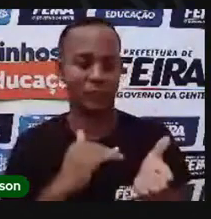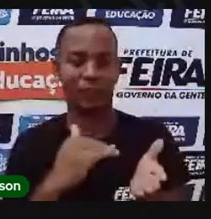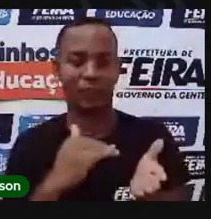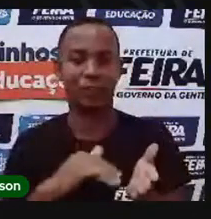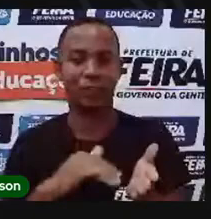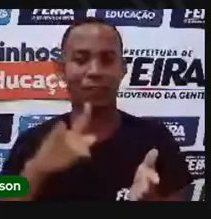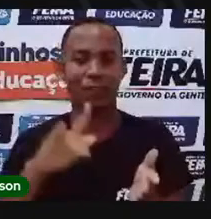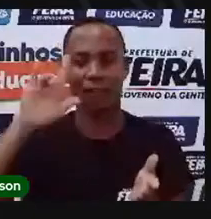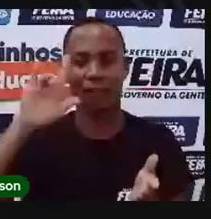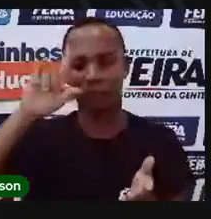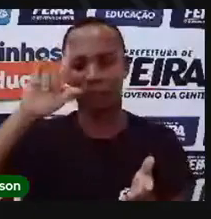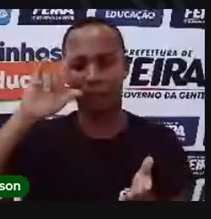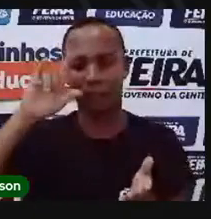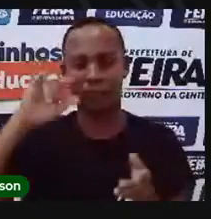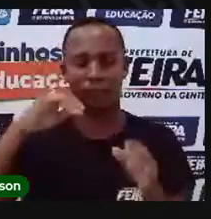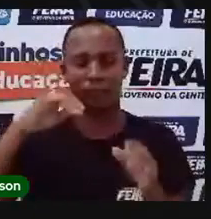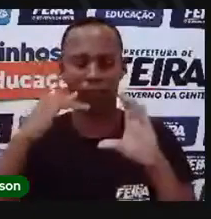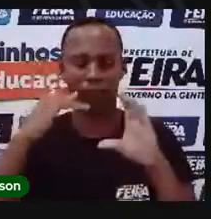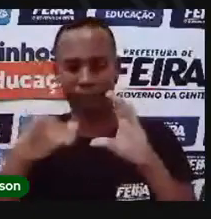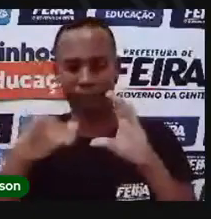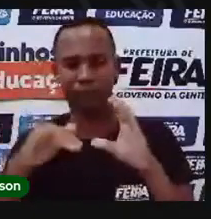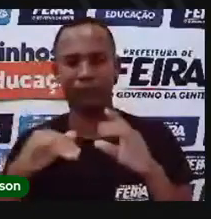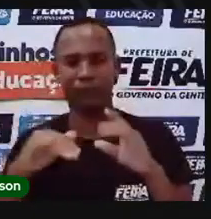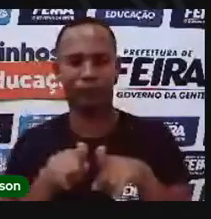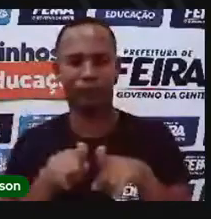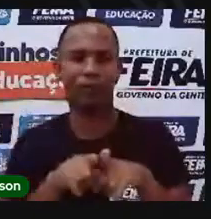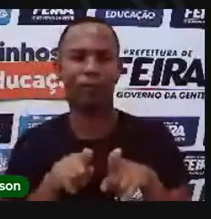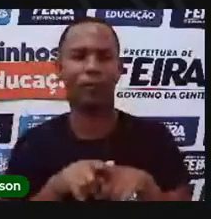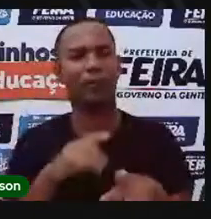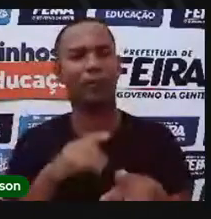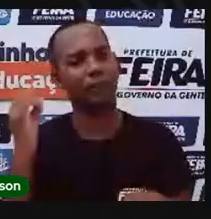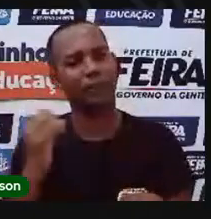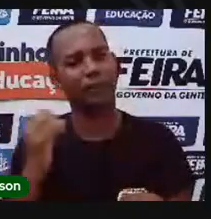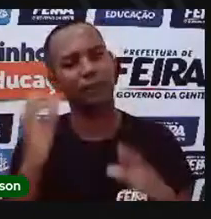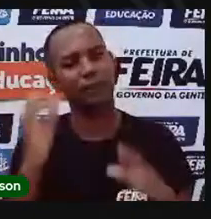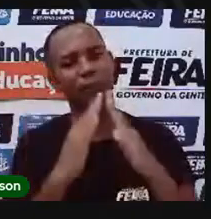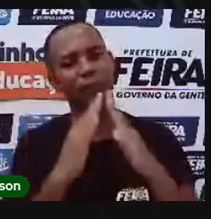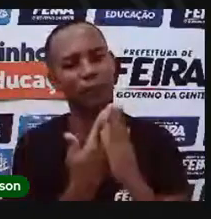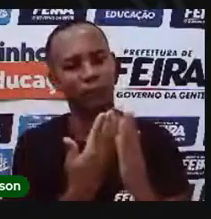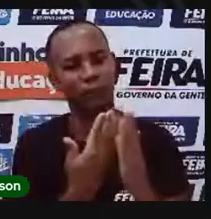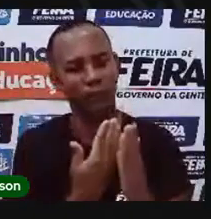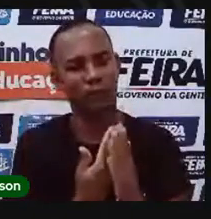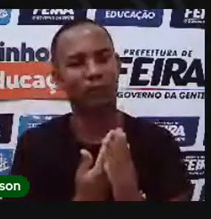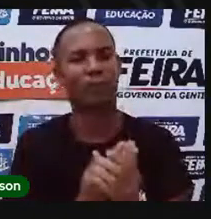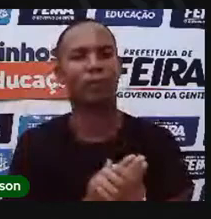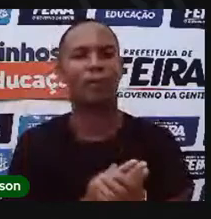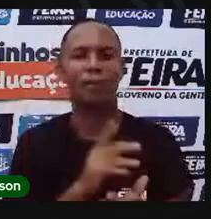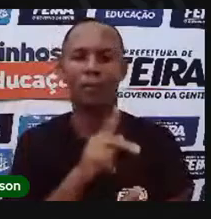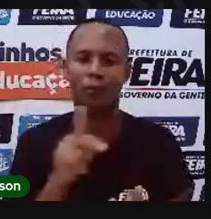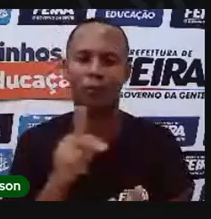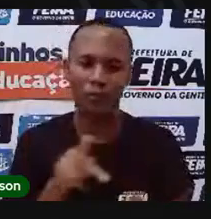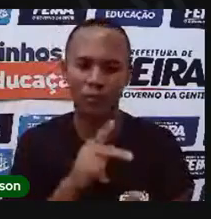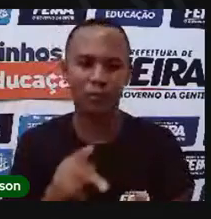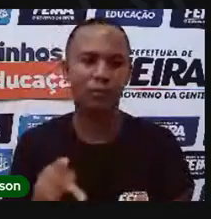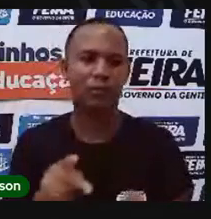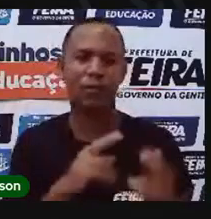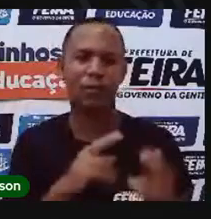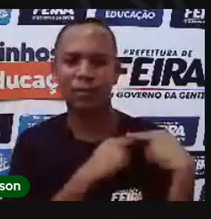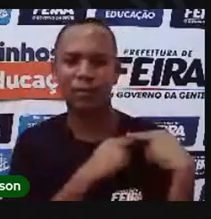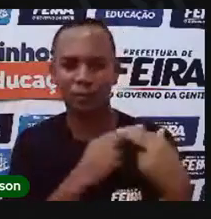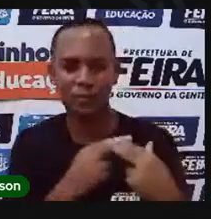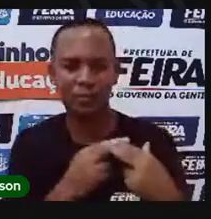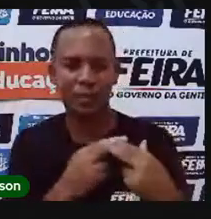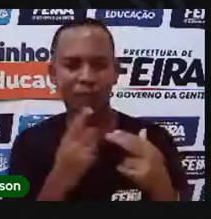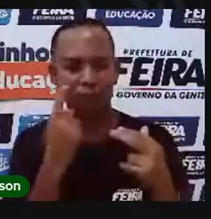Botem o Instagram da Seduc. Marquem a gente. Mandem para a escola de vocês. Mandem para a Pró. Mandem para os responsáveis de